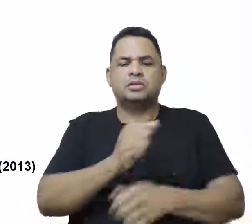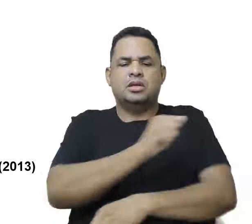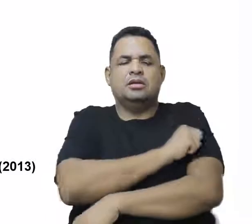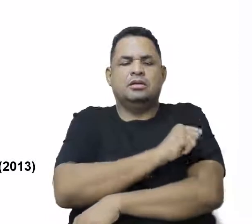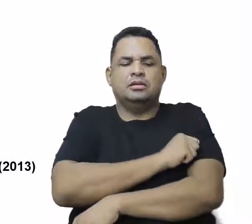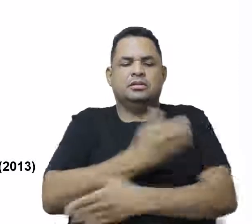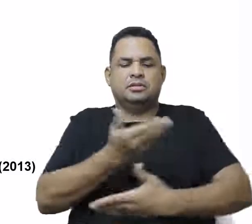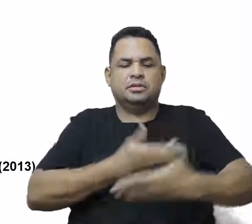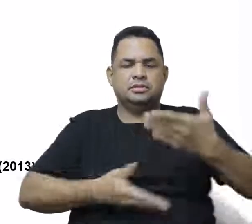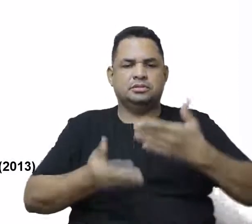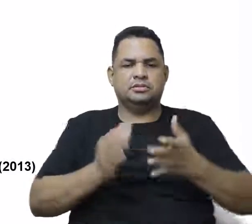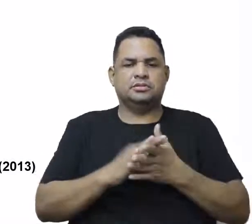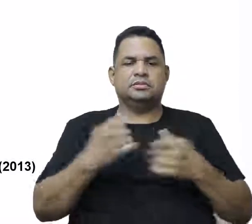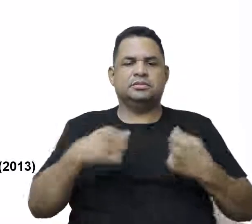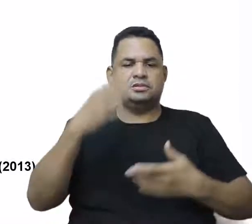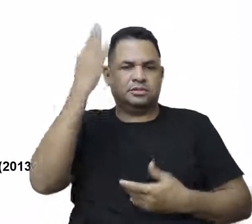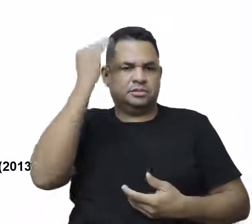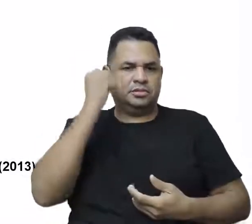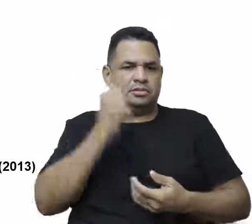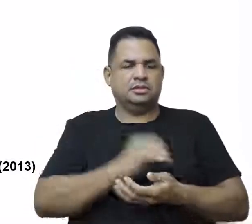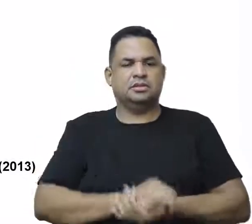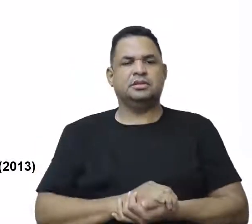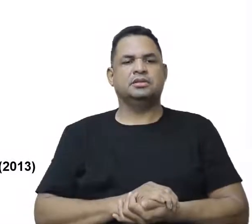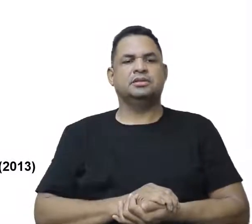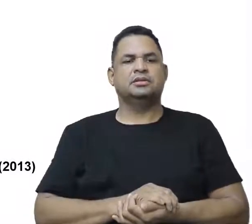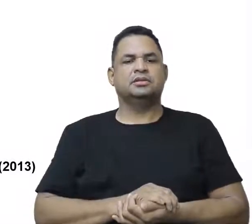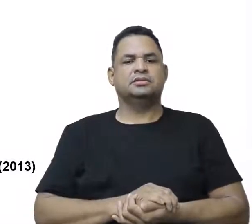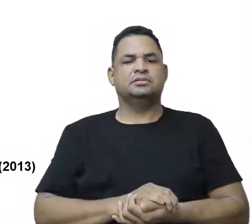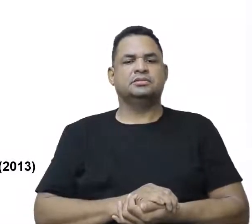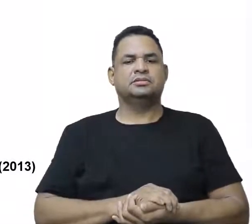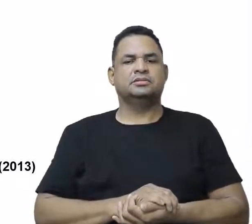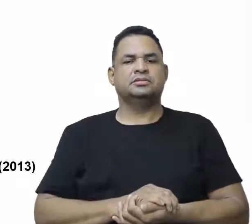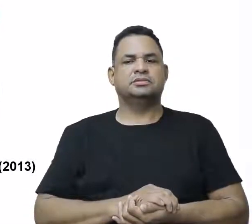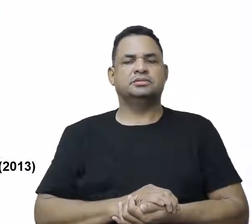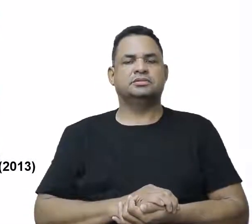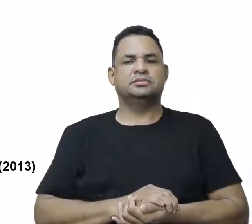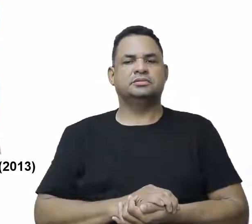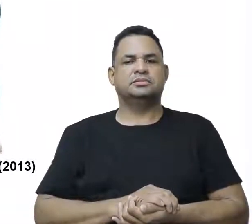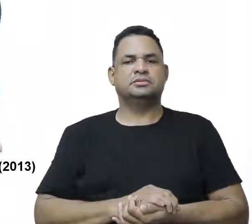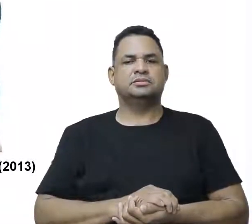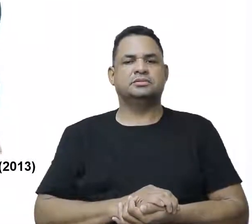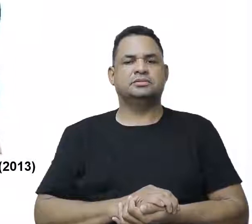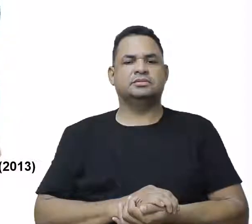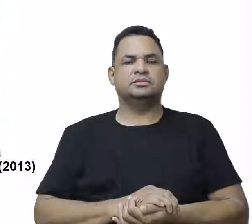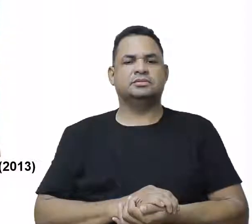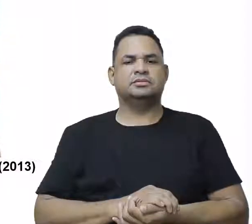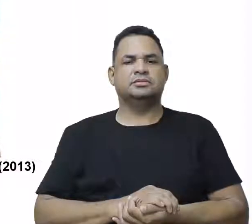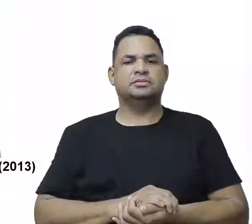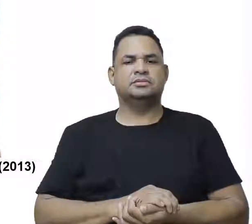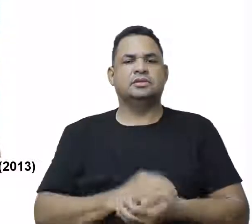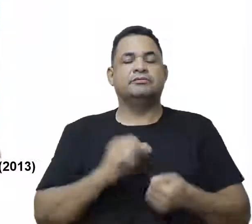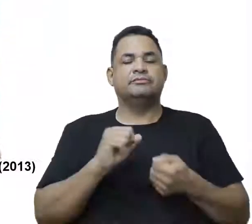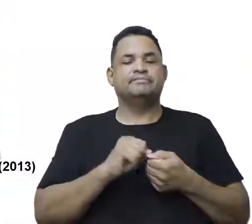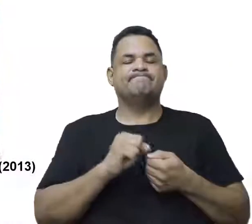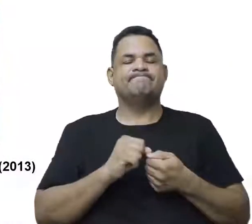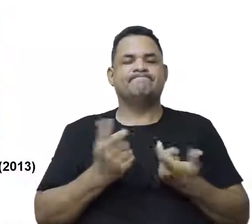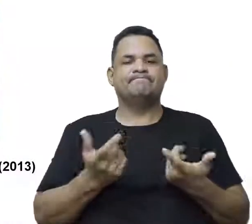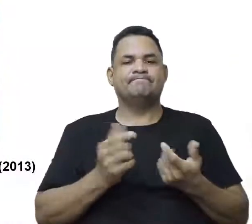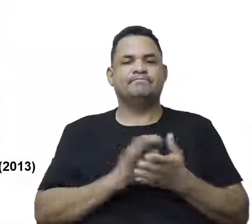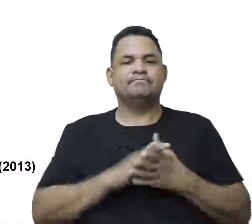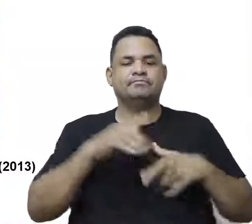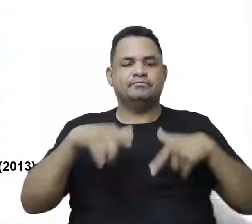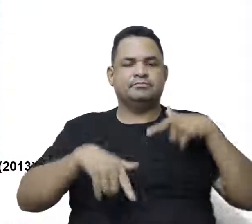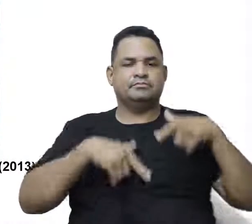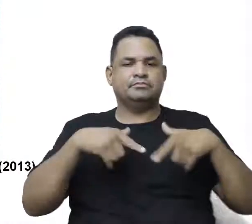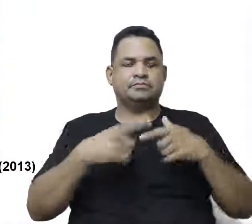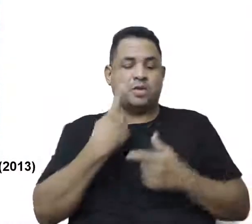para saber. Então, vamos lá. Vem aqui comigo só para a gente falar. Nós vamos fazer assim. Nós vamos trabalhar